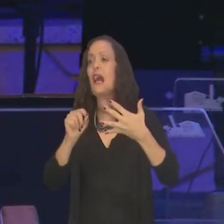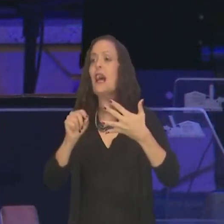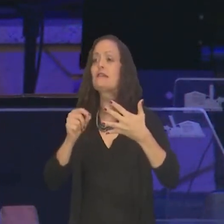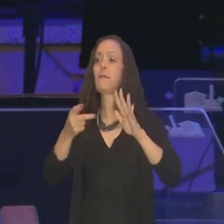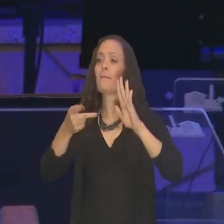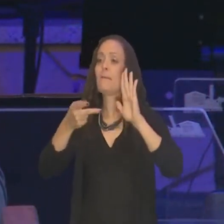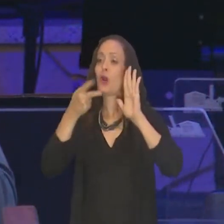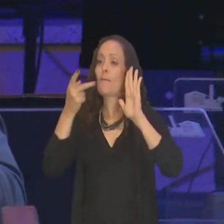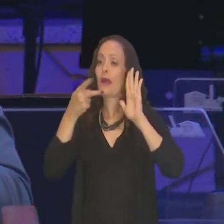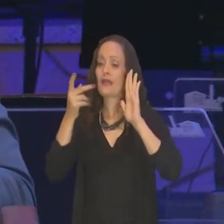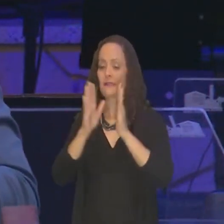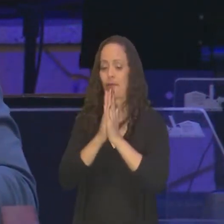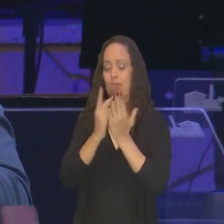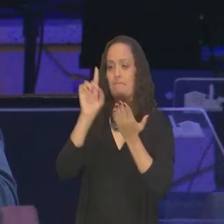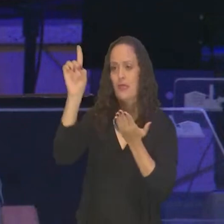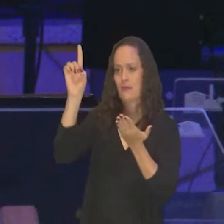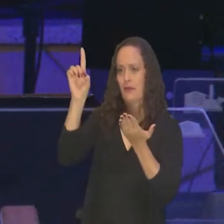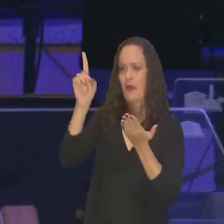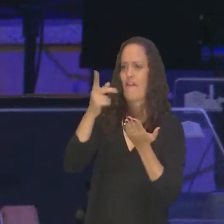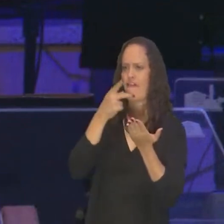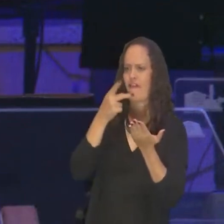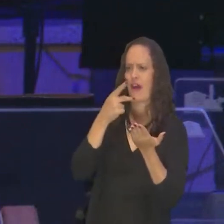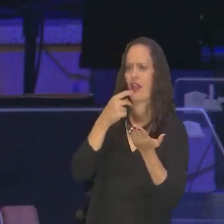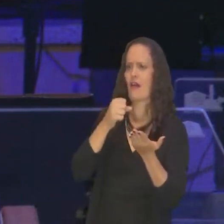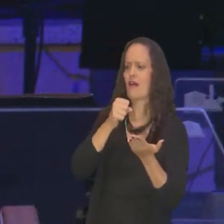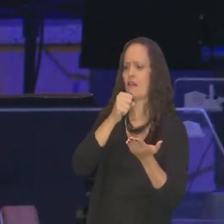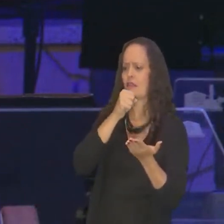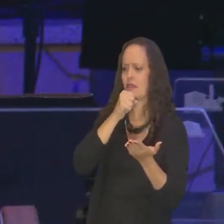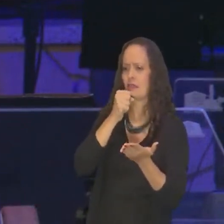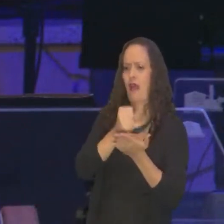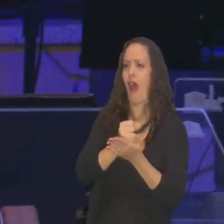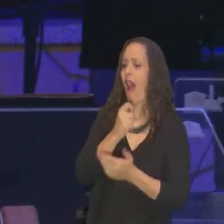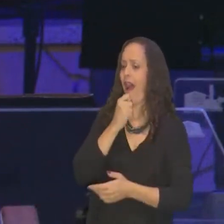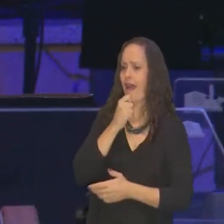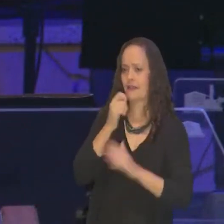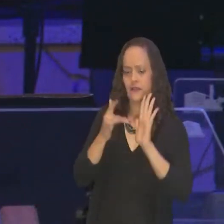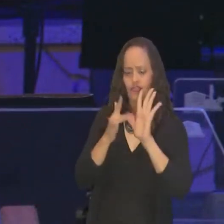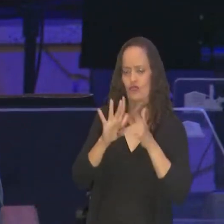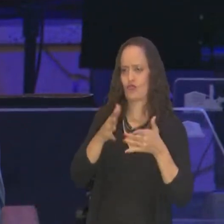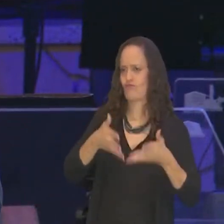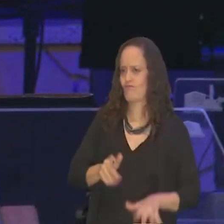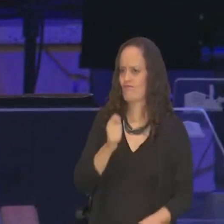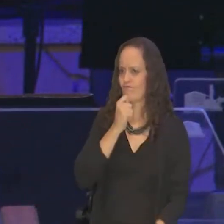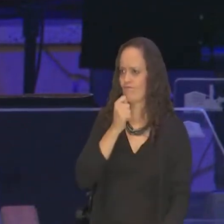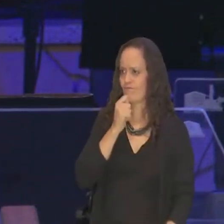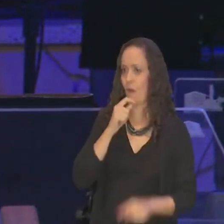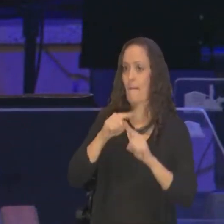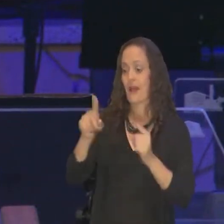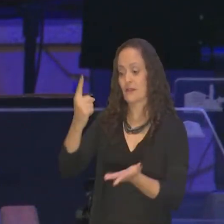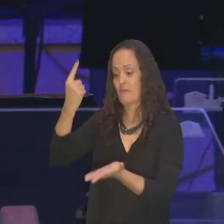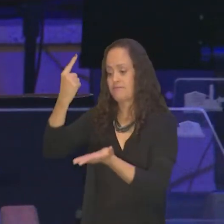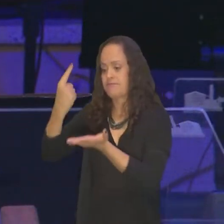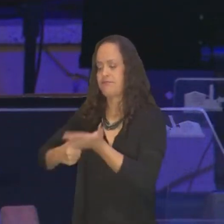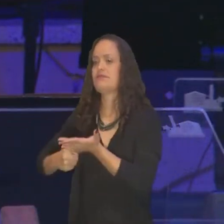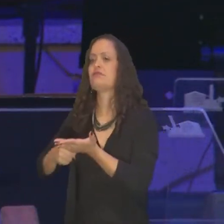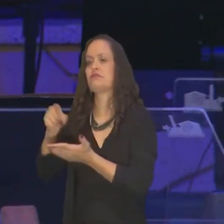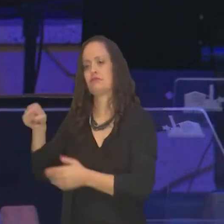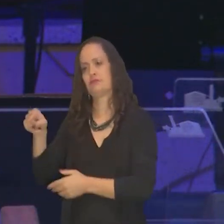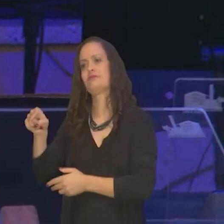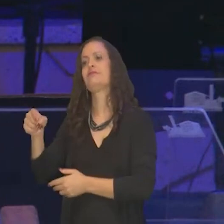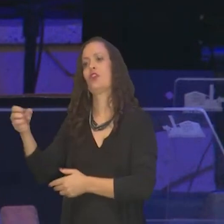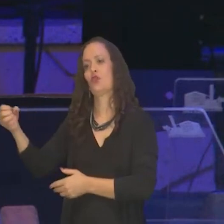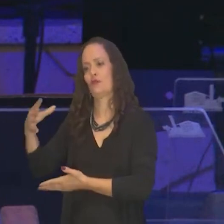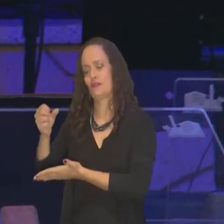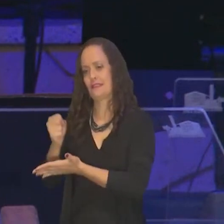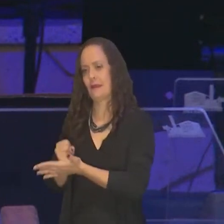profecias bíblicas messiânicas que dão conta do nascimento de Cristo. E quando nós pensamos no Natal, nós